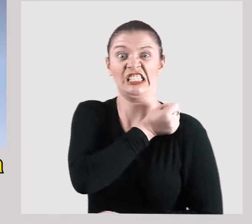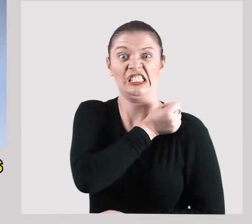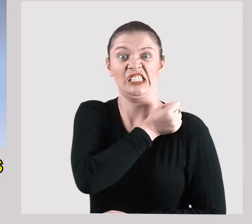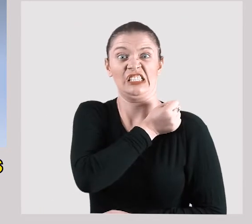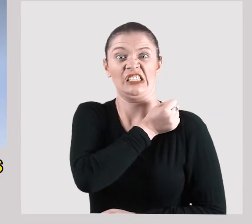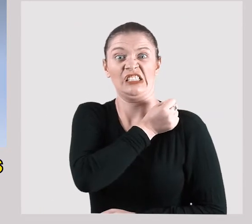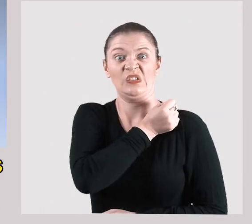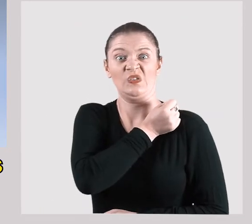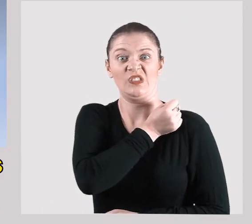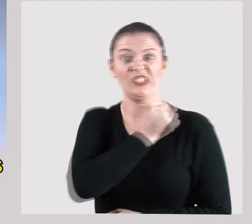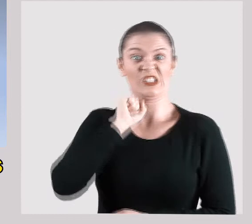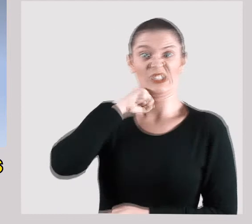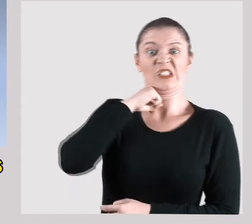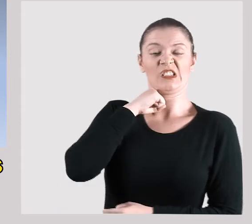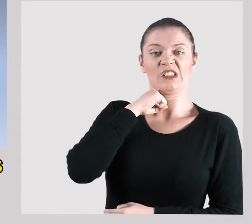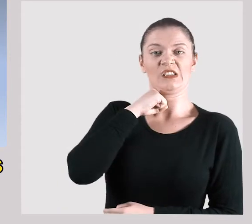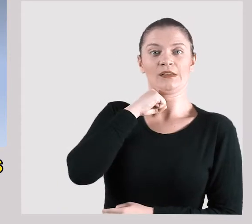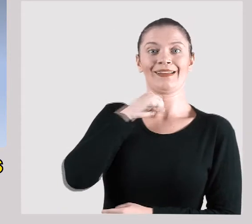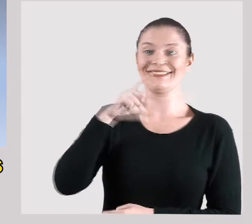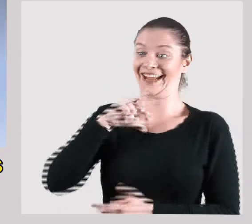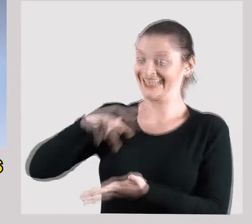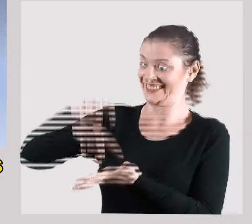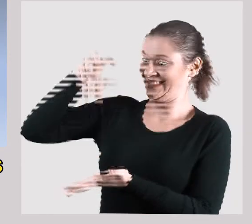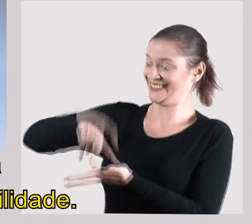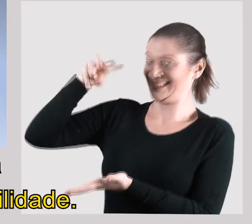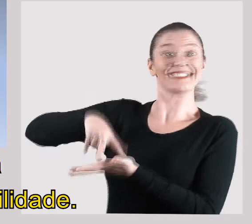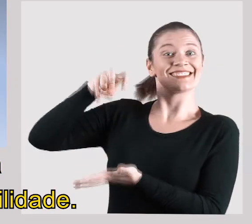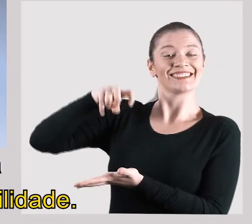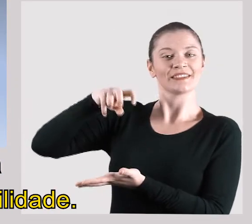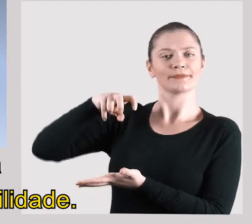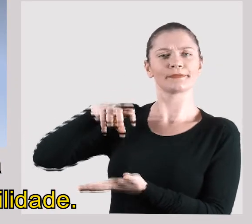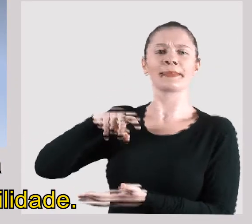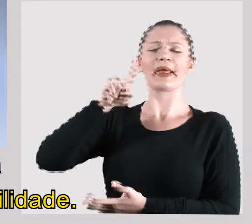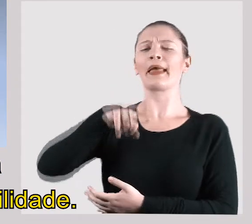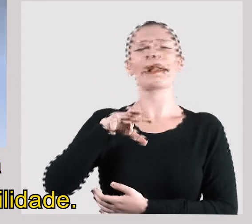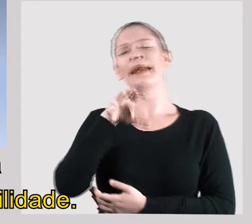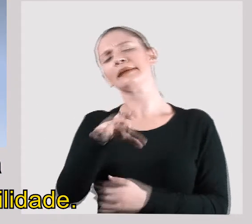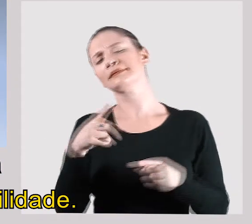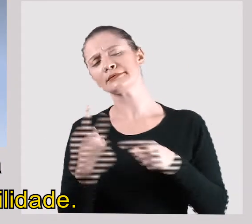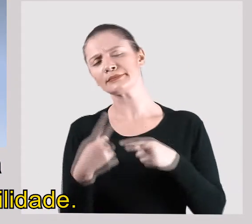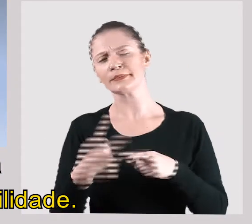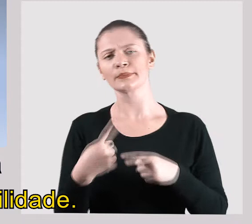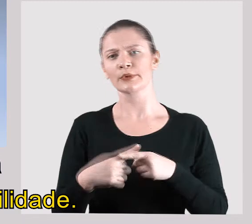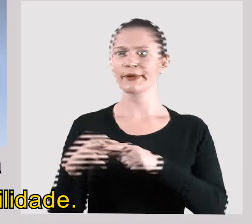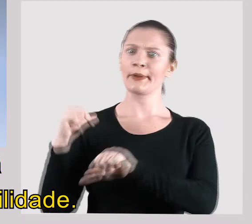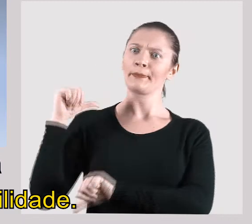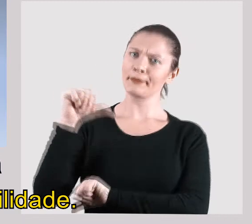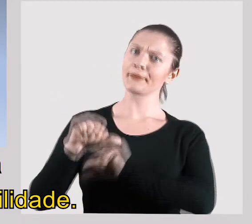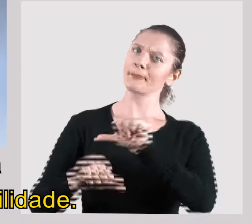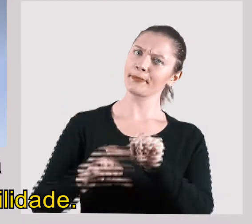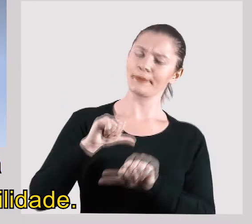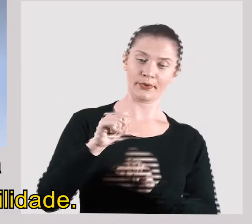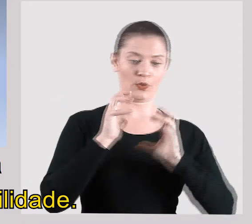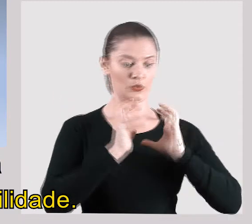mau humor. Então, eles vão trocando, horas estão dando pulos de alegria. E é bem típico, porque é muita transformação